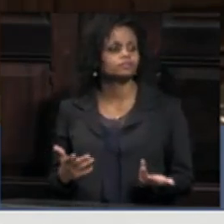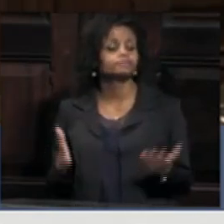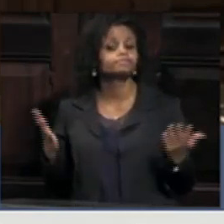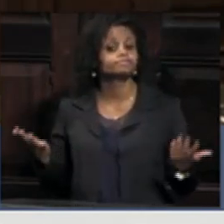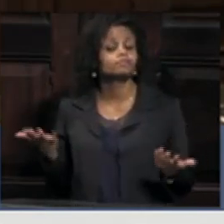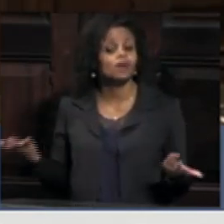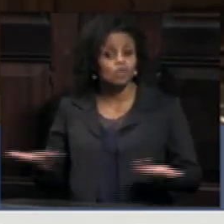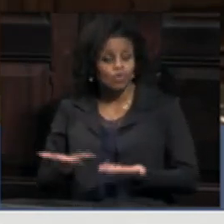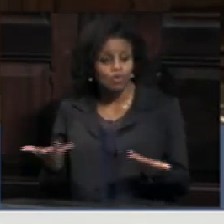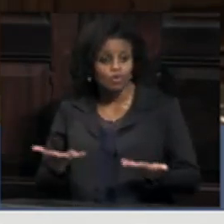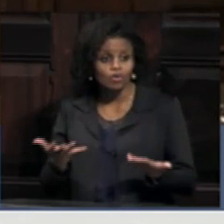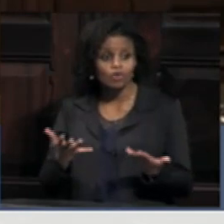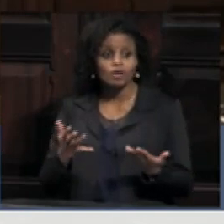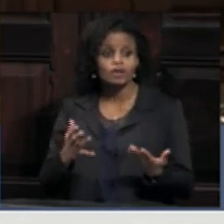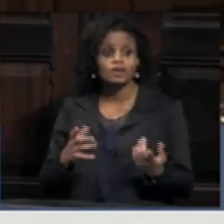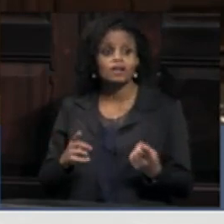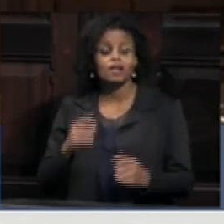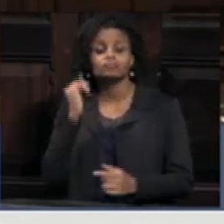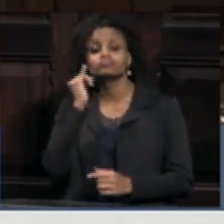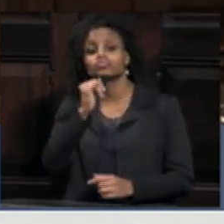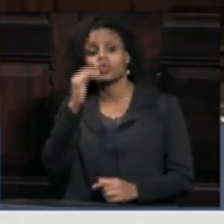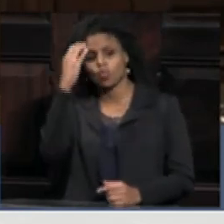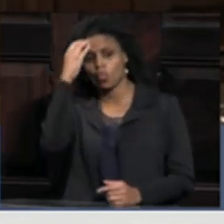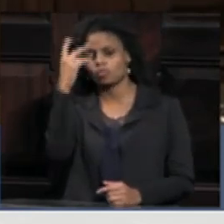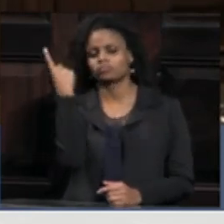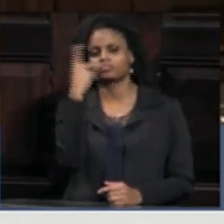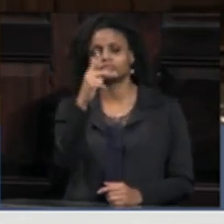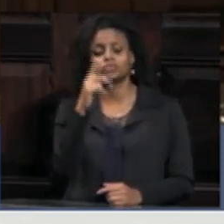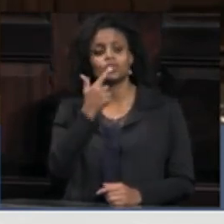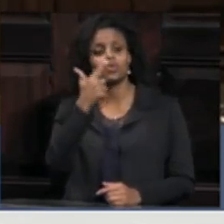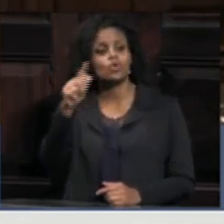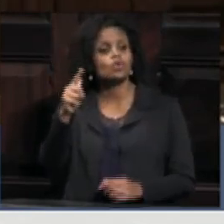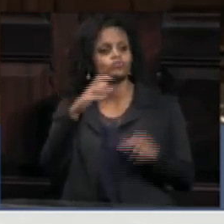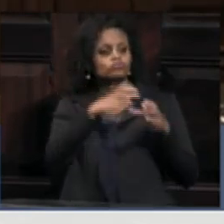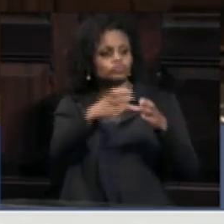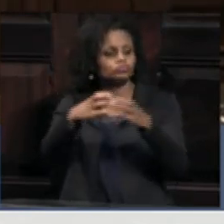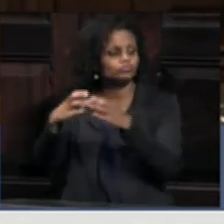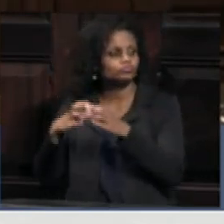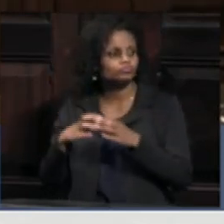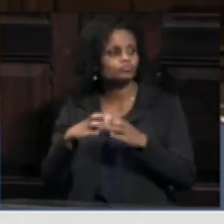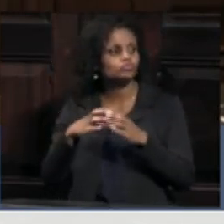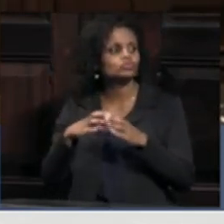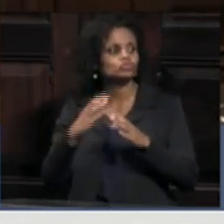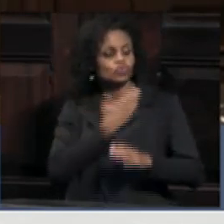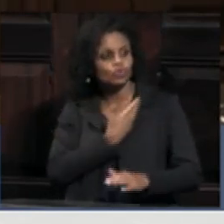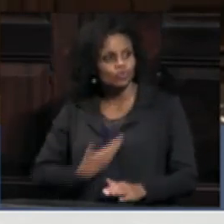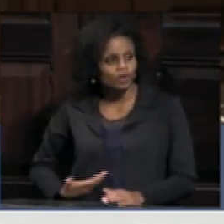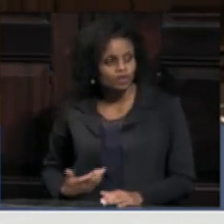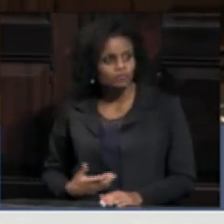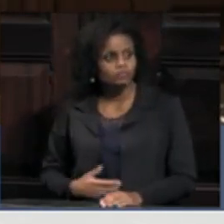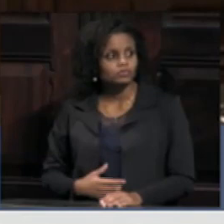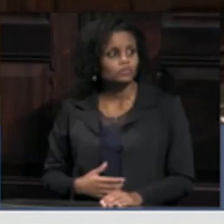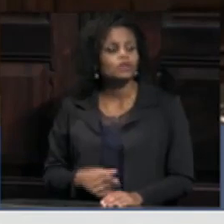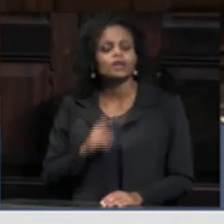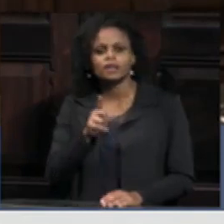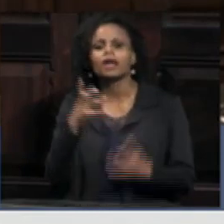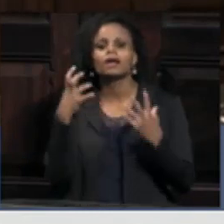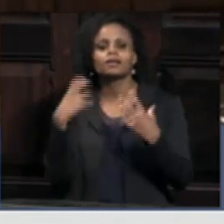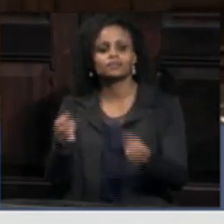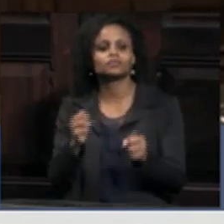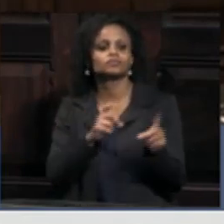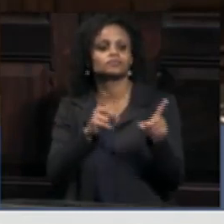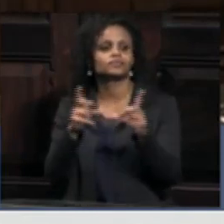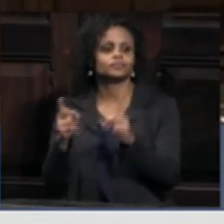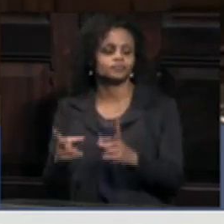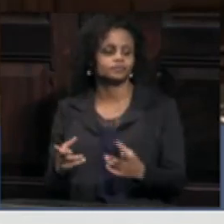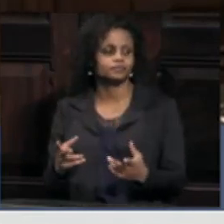jogando a culpa em outros setores do governo federal, manteve a privatização. Então, se o